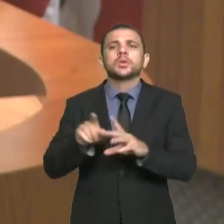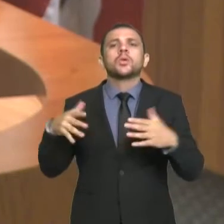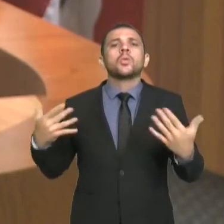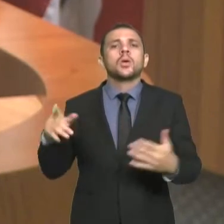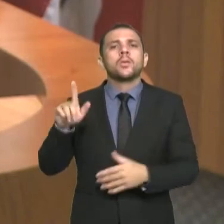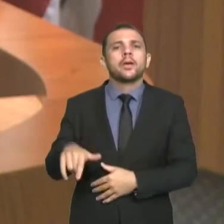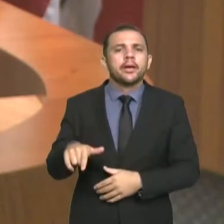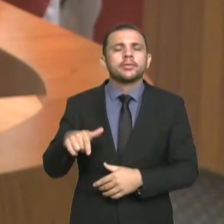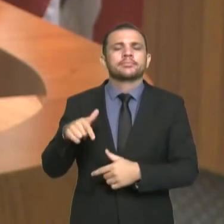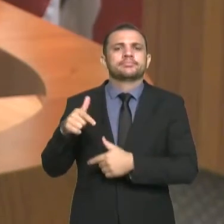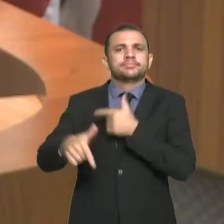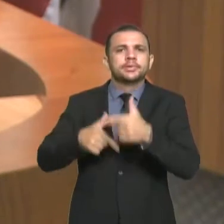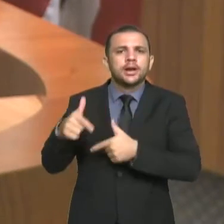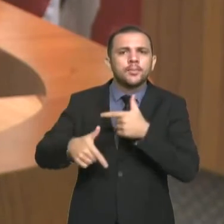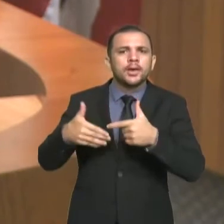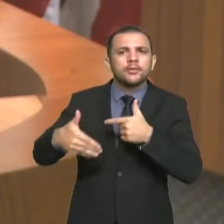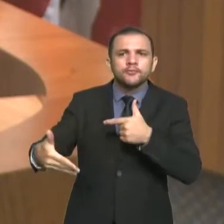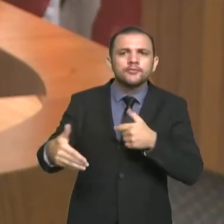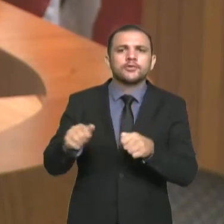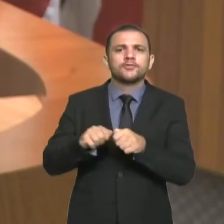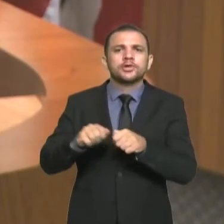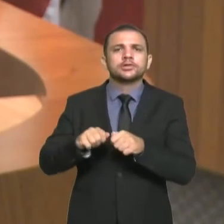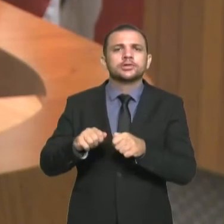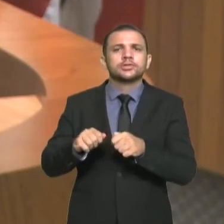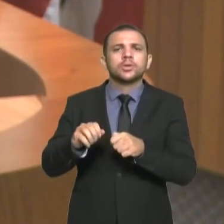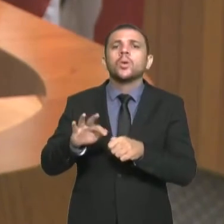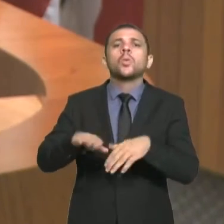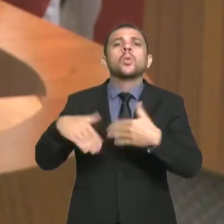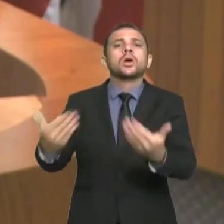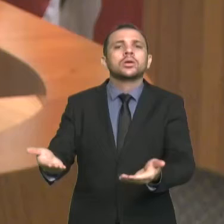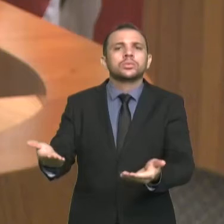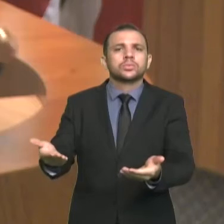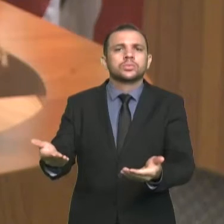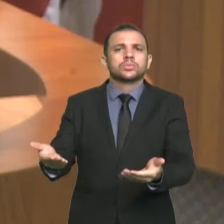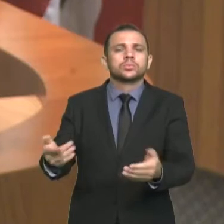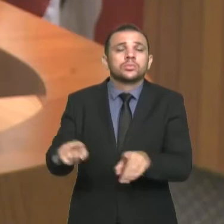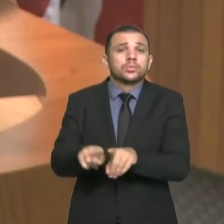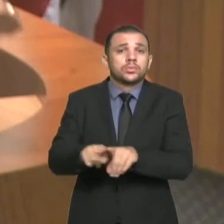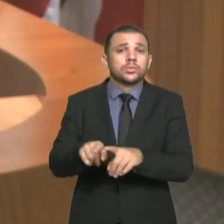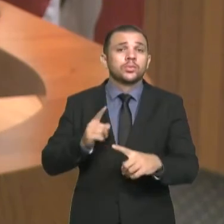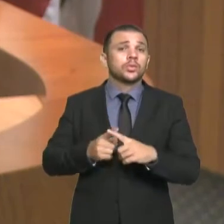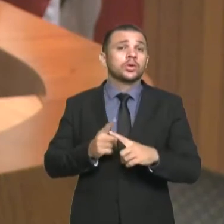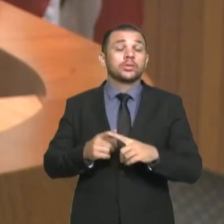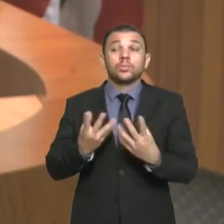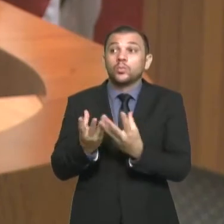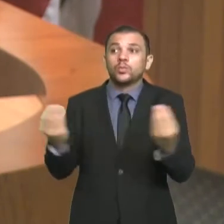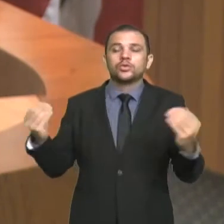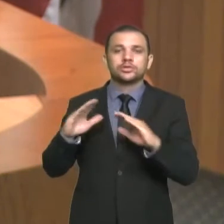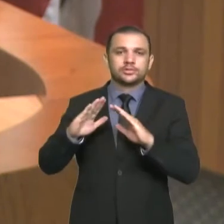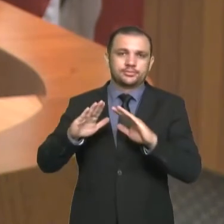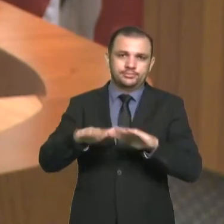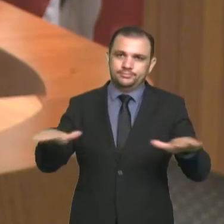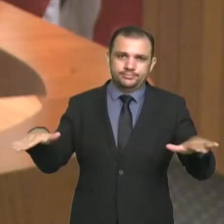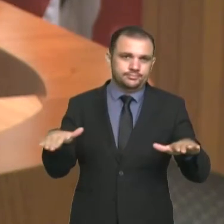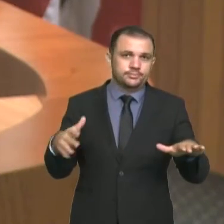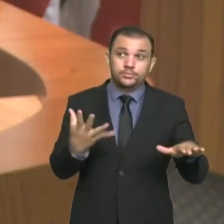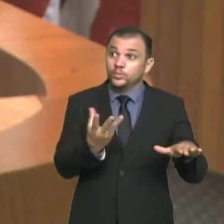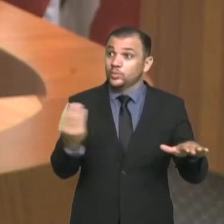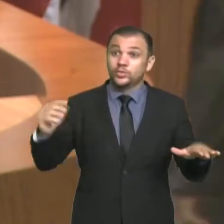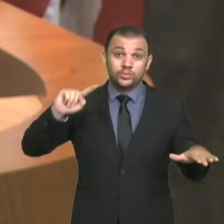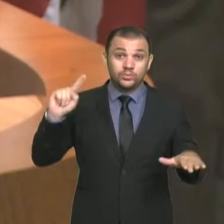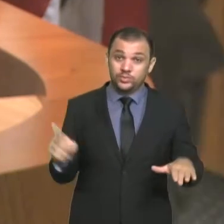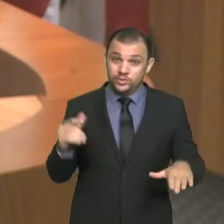ações? Quando essas ações serão executadas? Porque milhares de crianças, alunos e alunas da nossa cidade estão